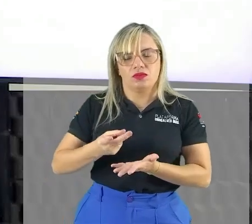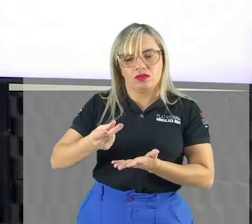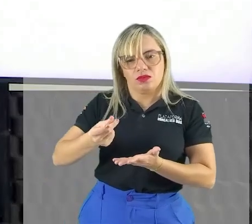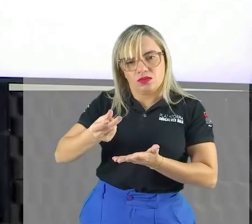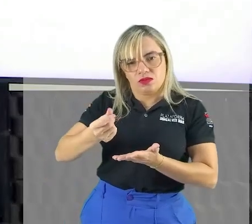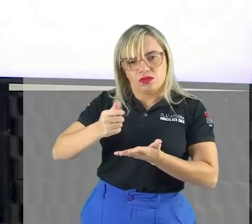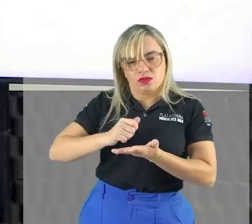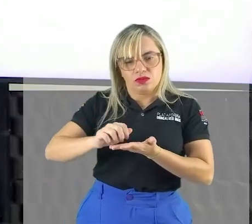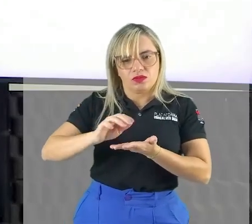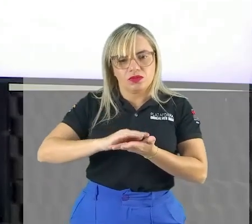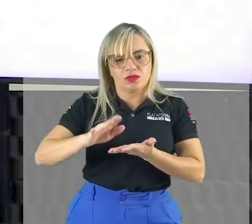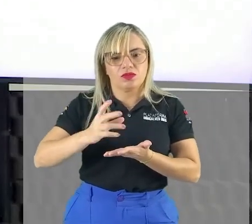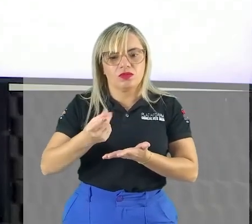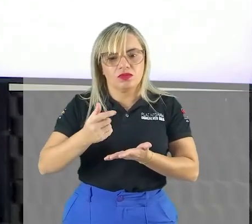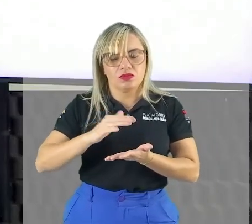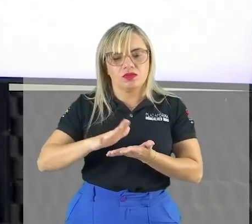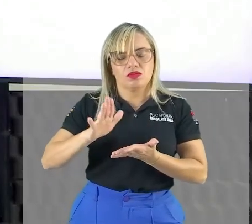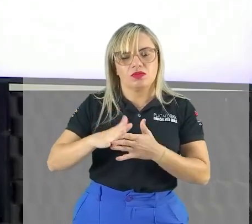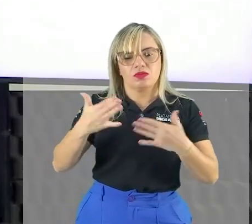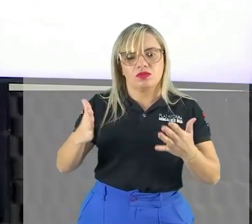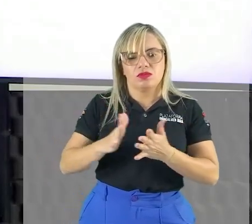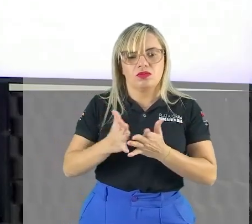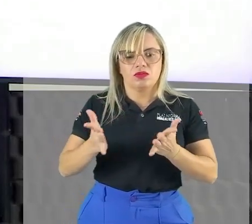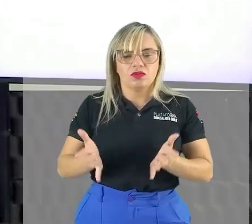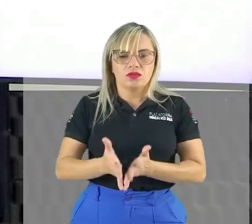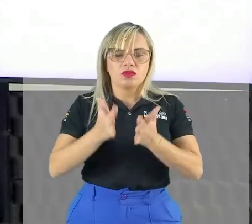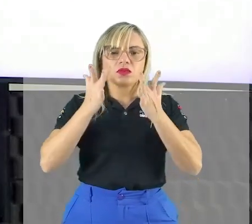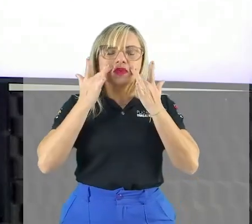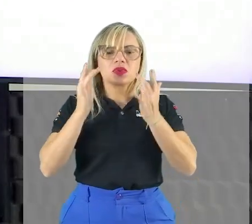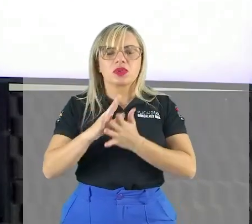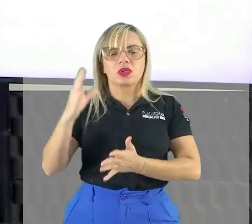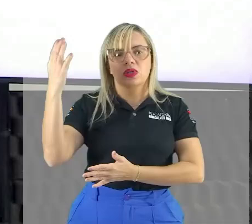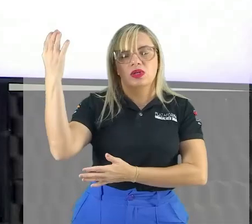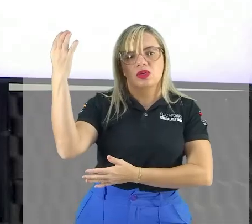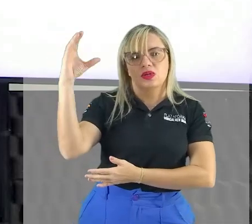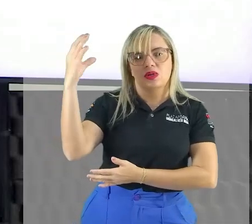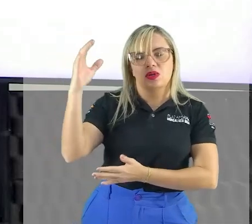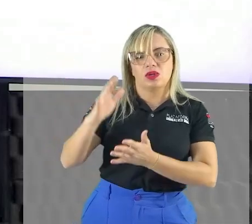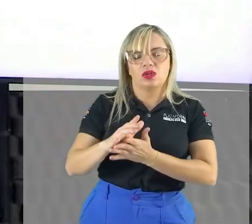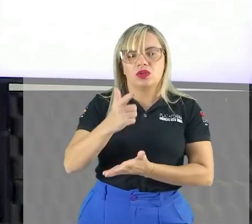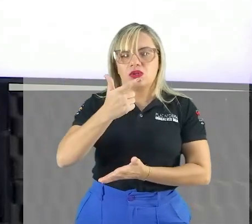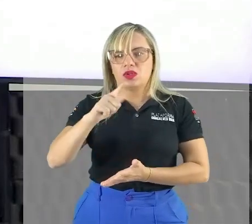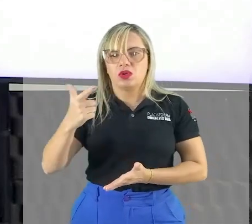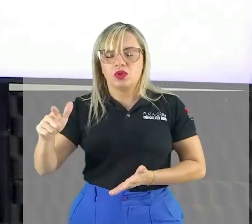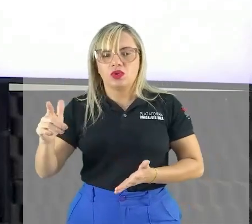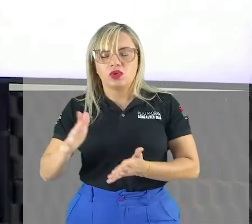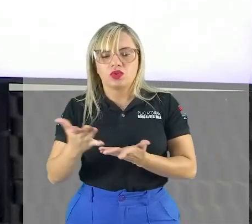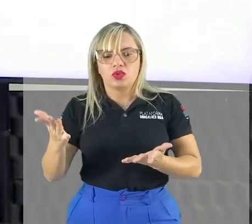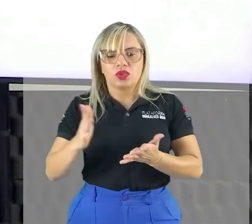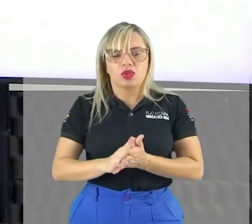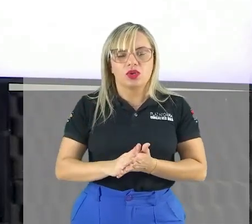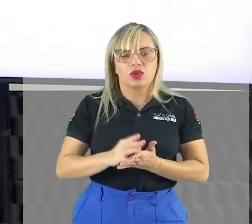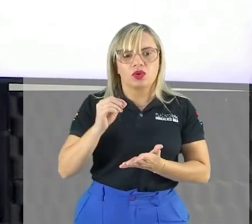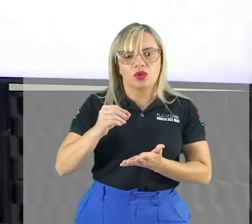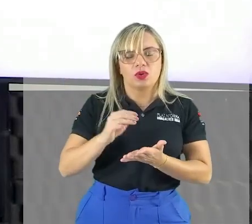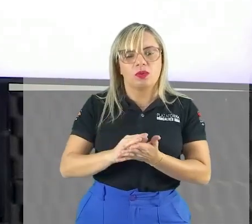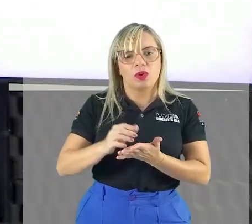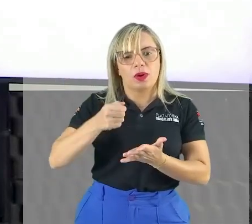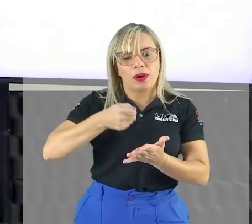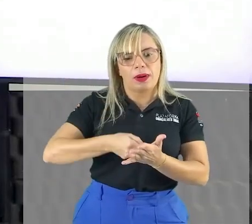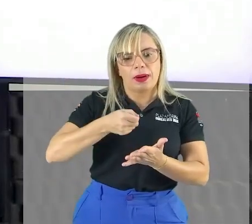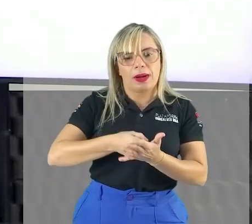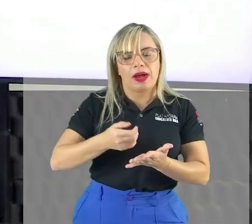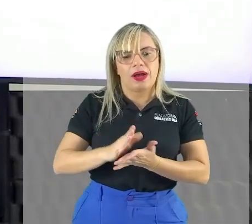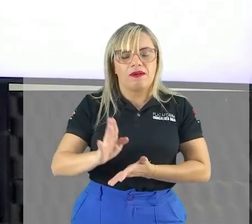patrocinadores. Tá? Aqueles artistas, aqueles cientistas que não tinham vez, que não tinham condições, a burguesia vai lá e